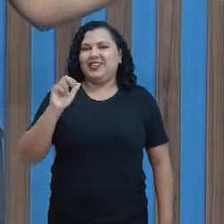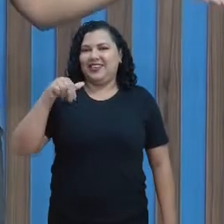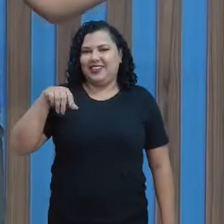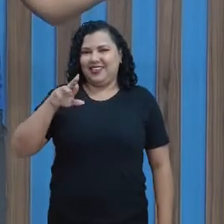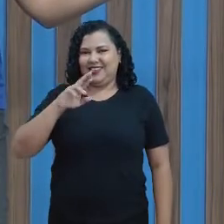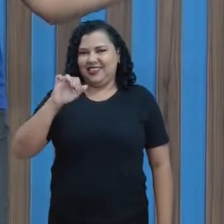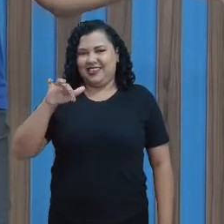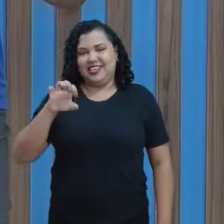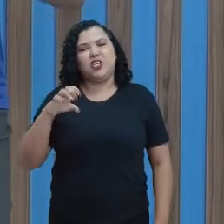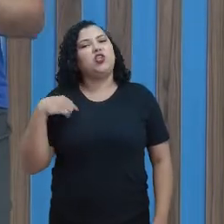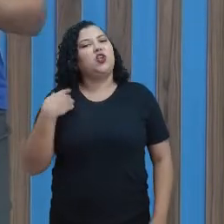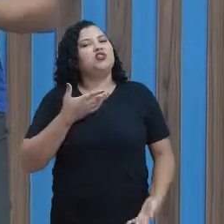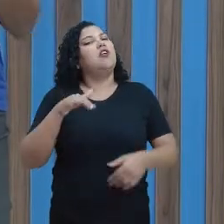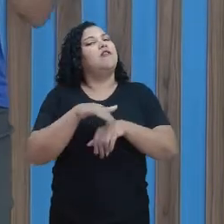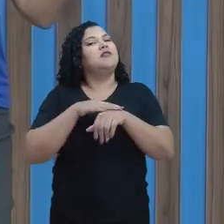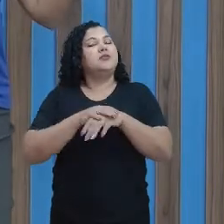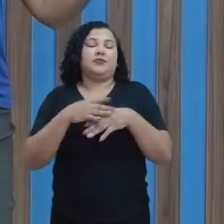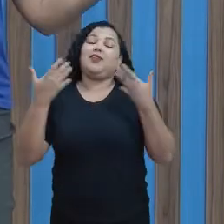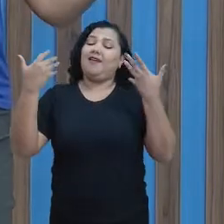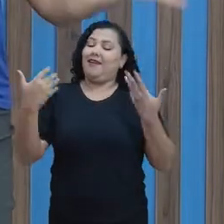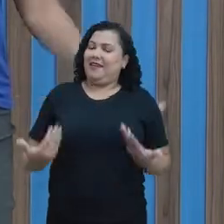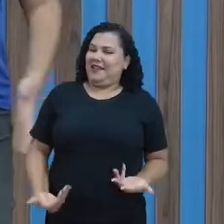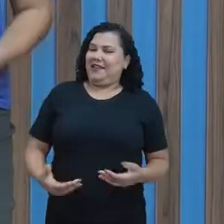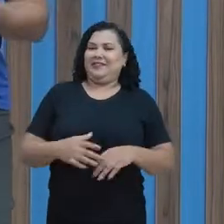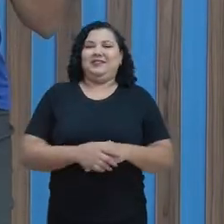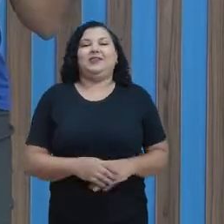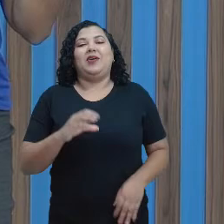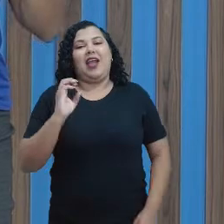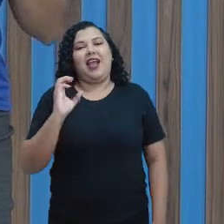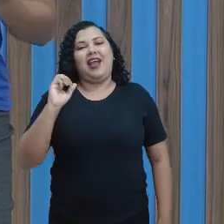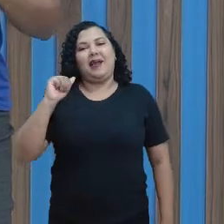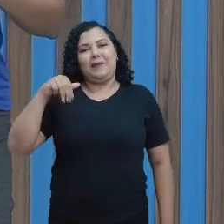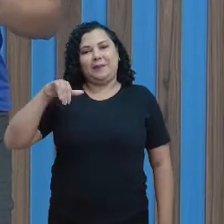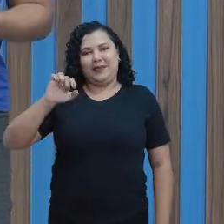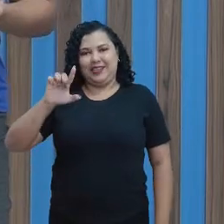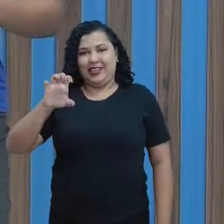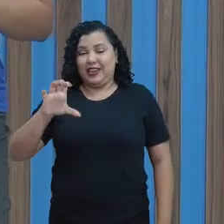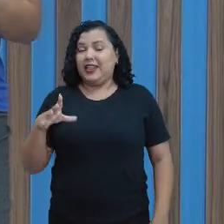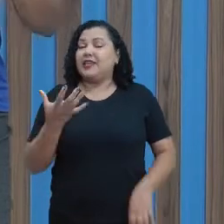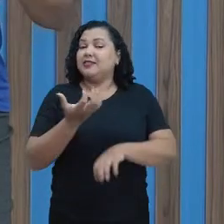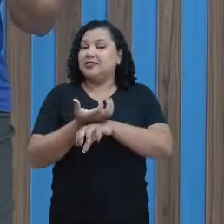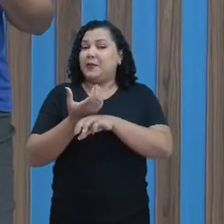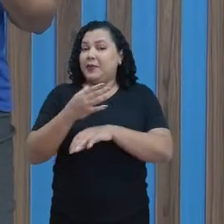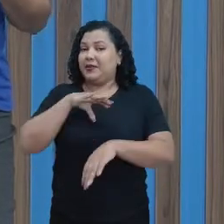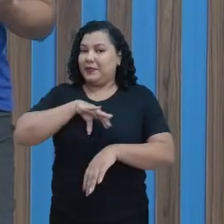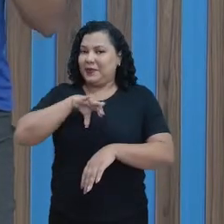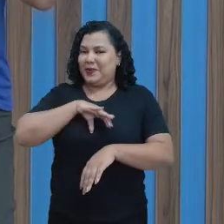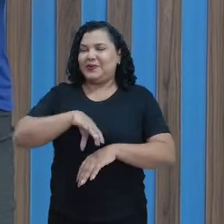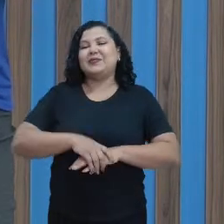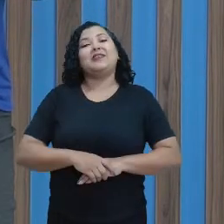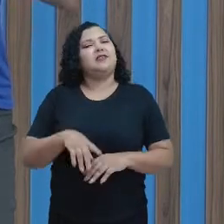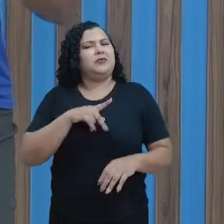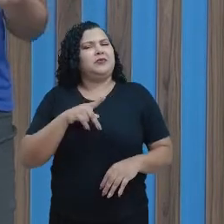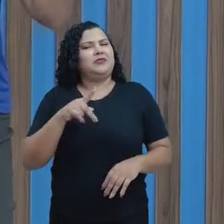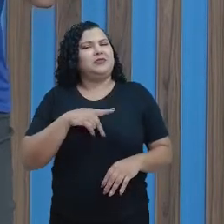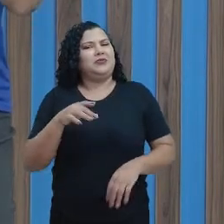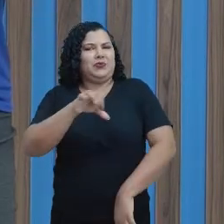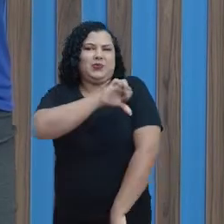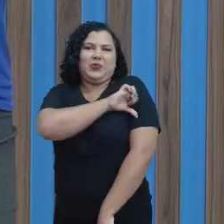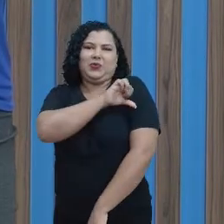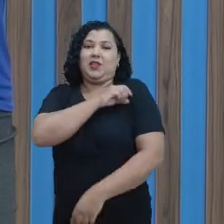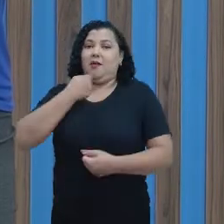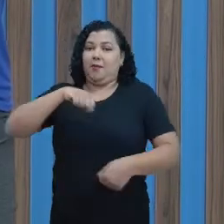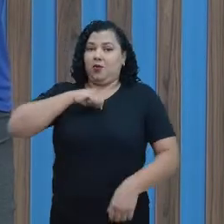Mas agora eu sou quem? Eu sou Camille Borba, a professora de língua de portuguesa de vocês do 9º ano. Meu sinal